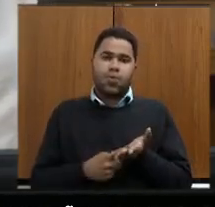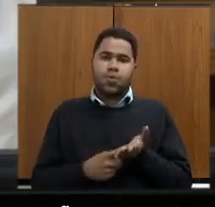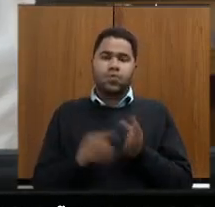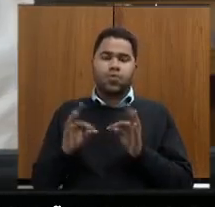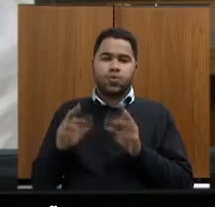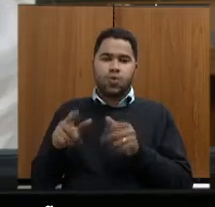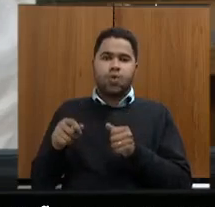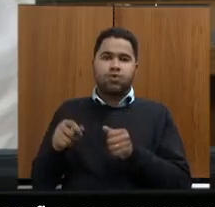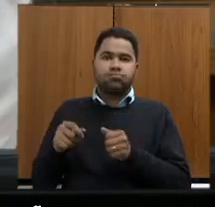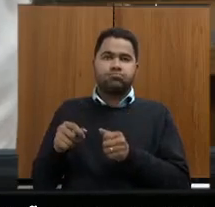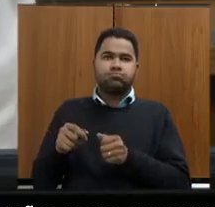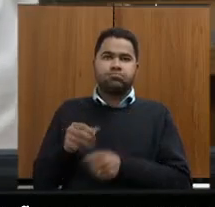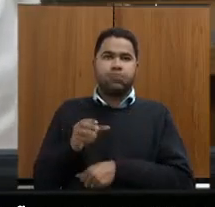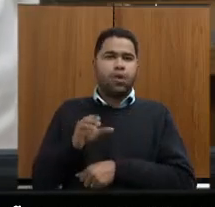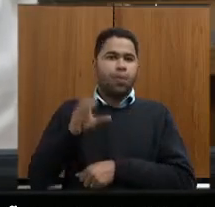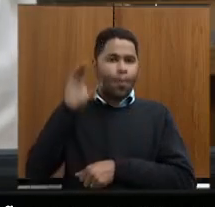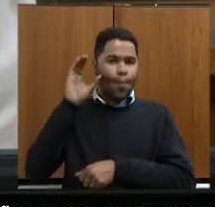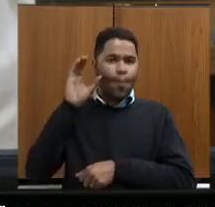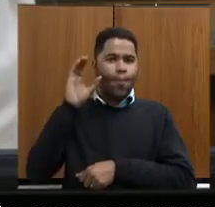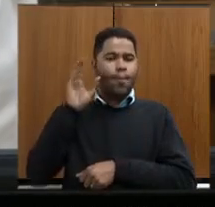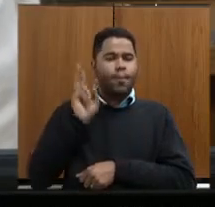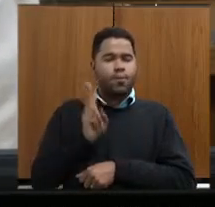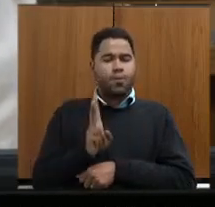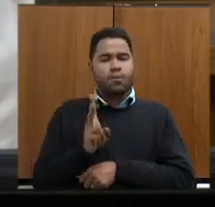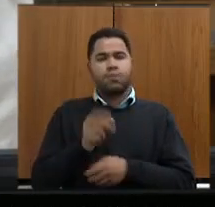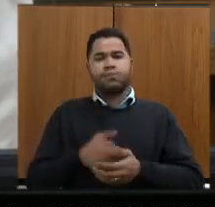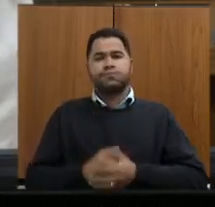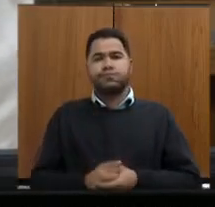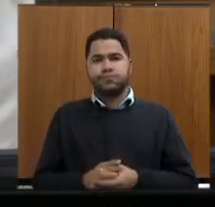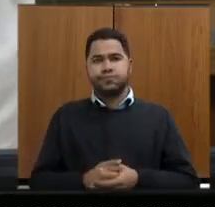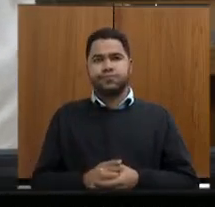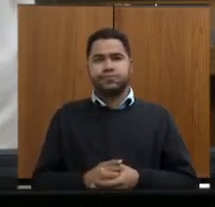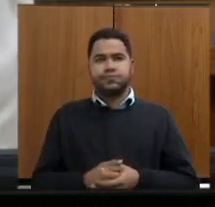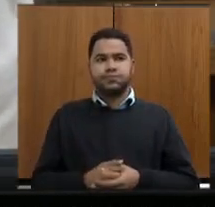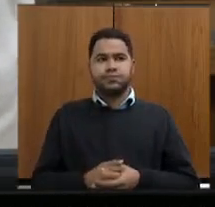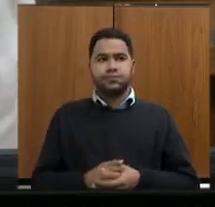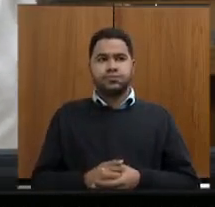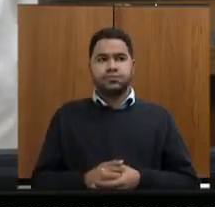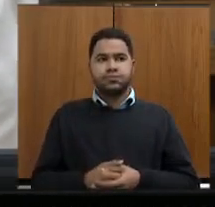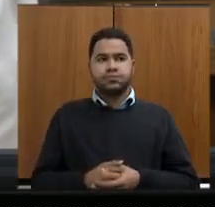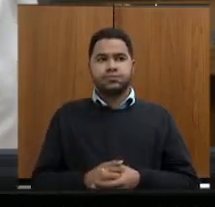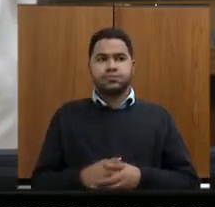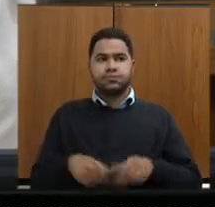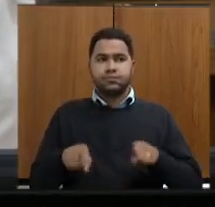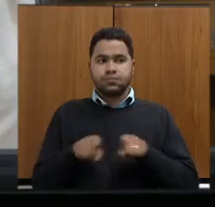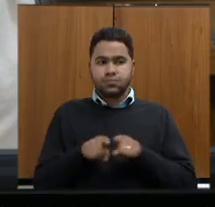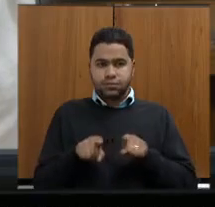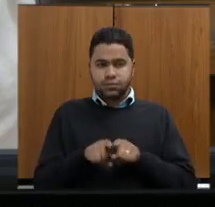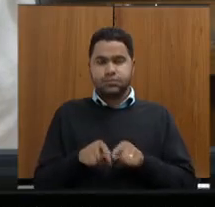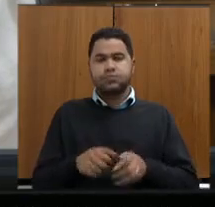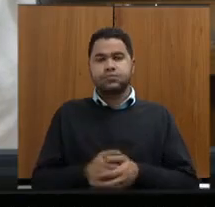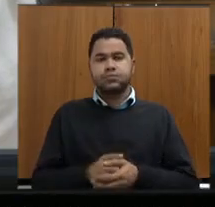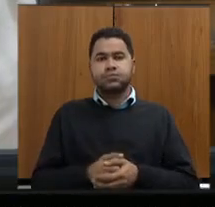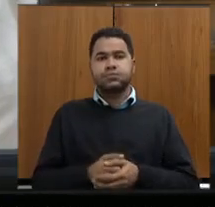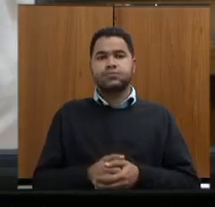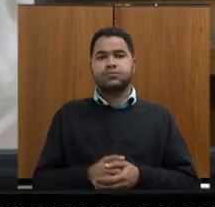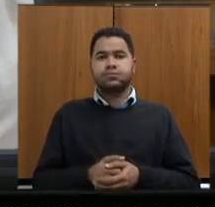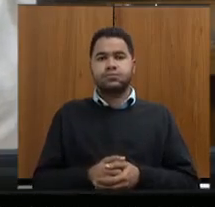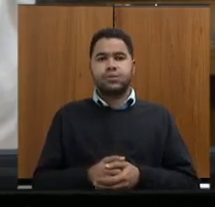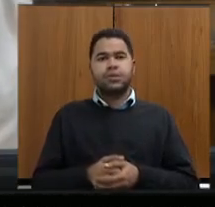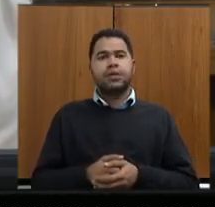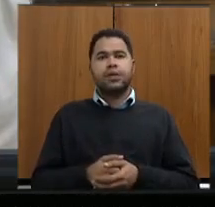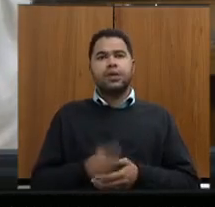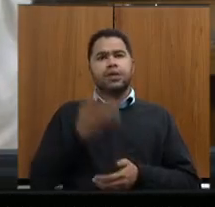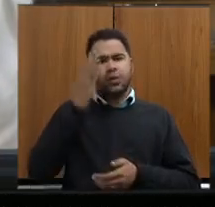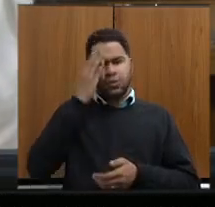entre todas as partes de manter absoluta reserva sobre esse tema é a gente e eu